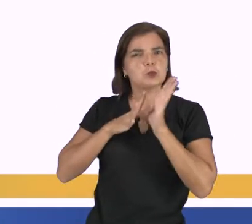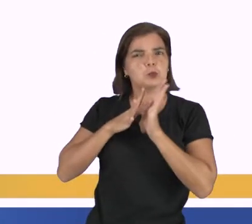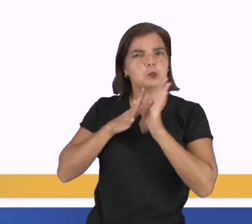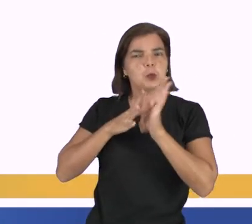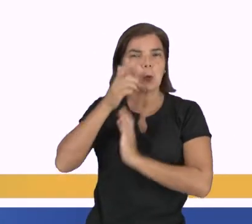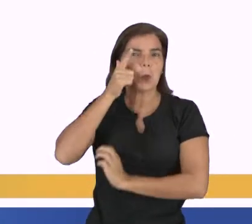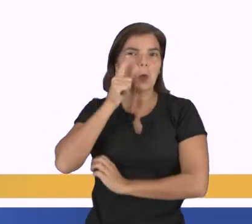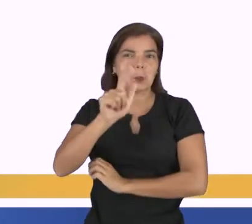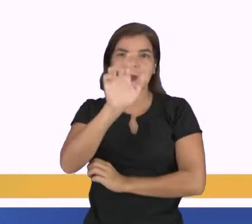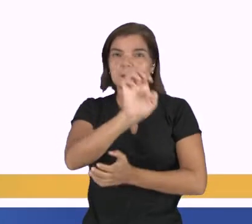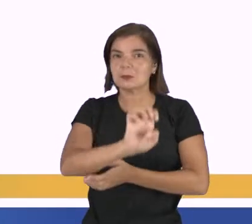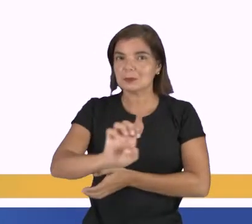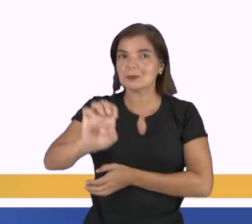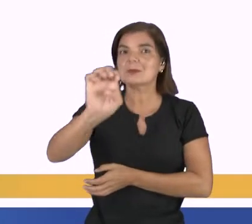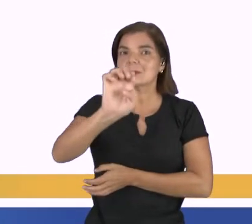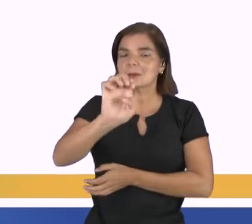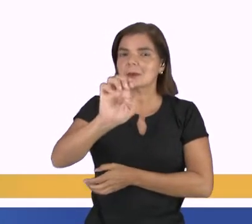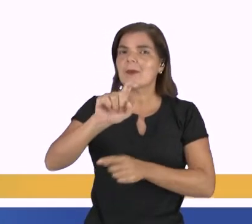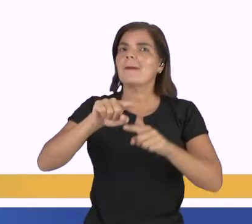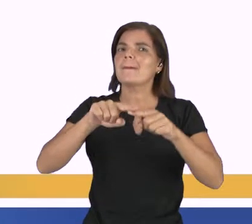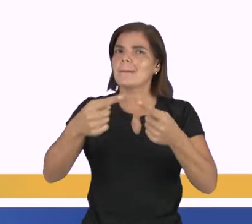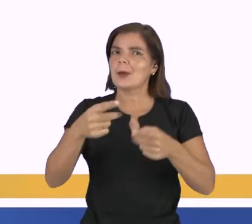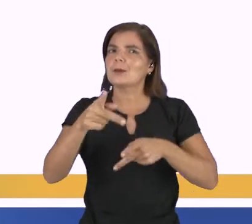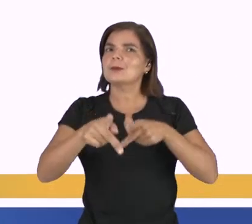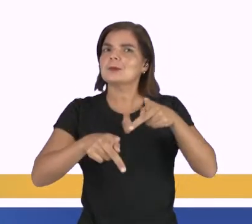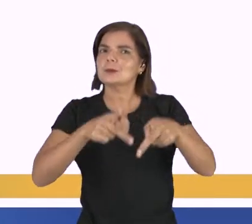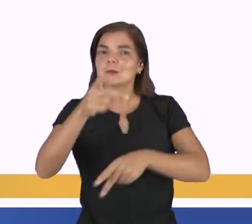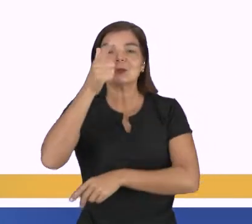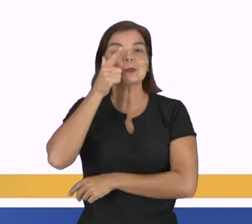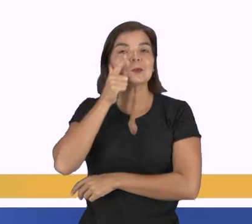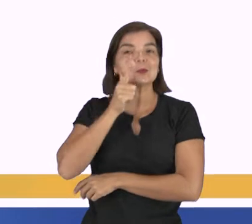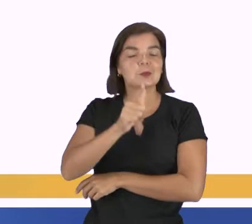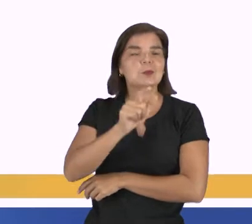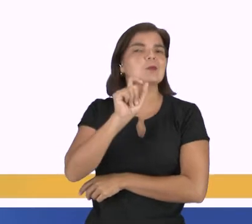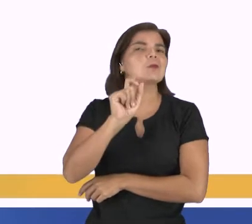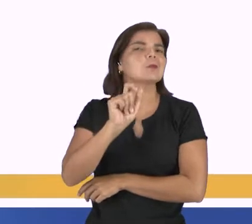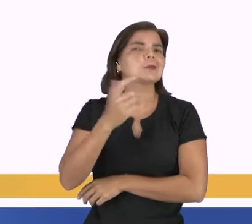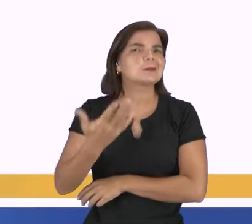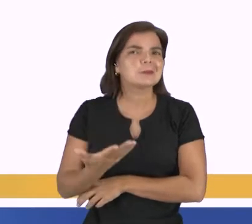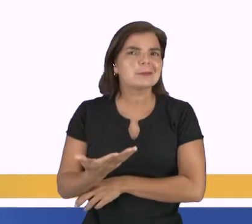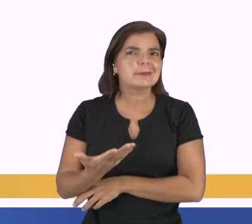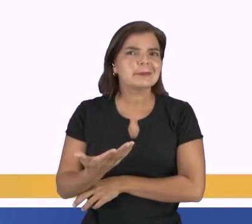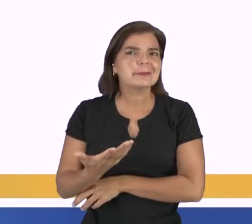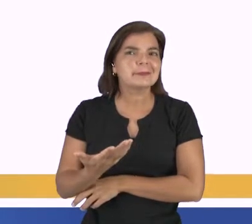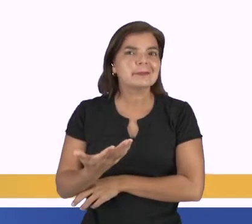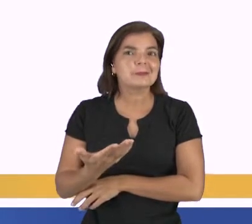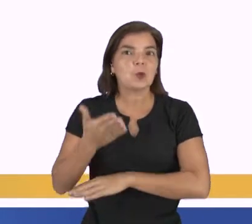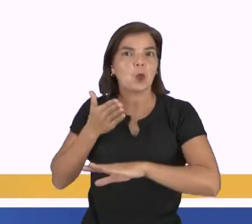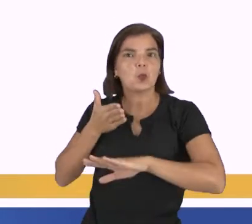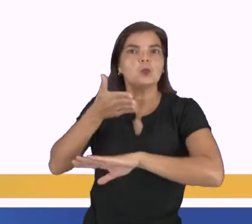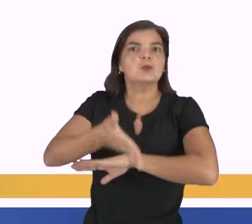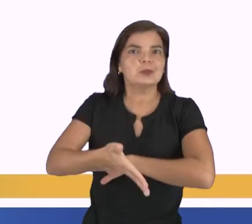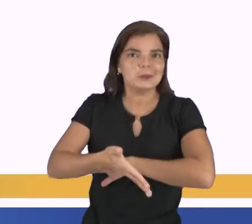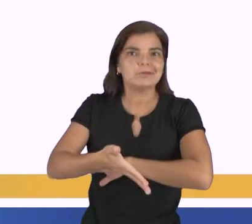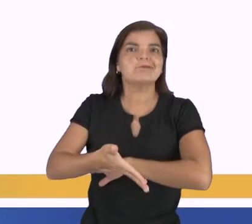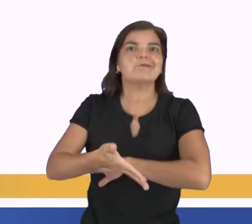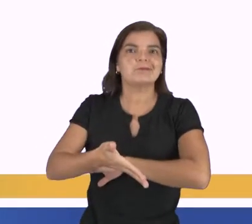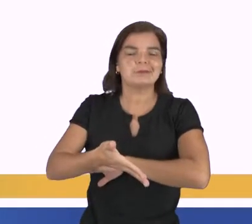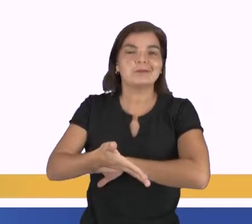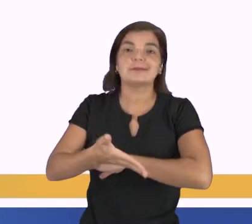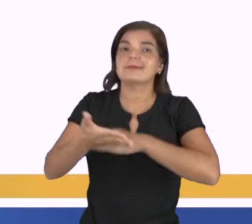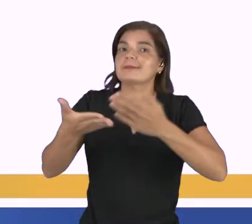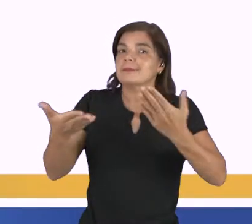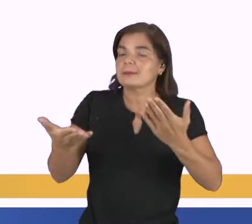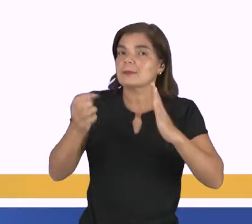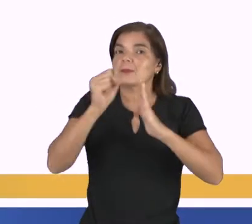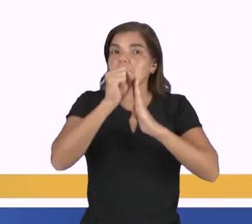pelos conquistadores europeus para os povos conquistados, ela foi o quê? Uma invasão, né? E